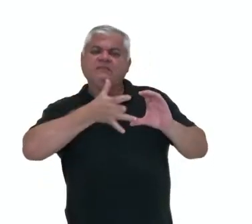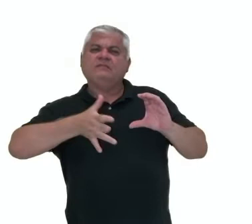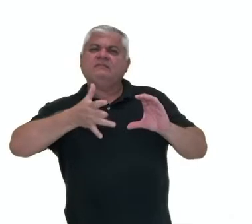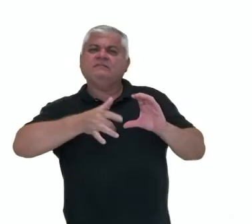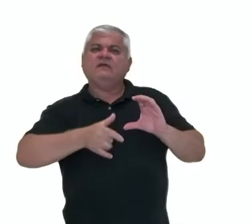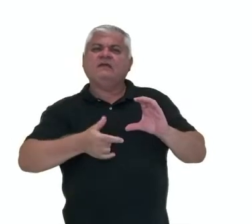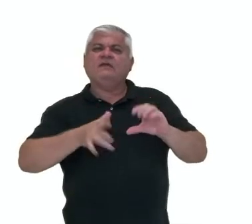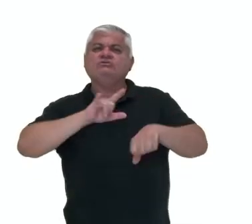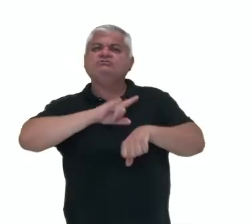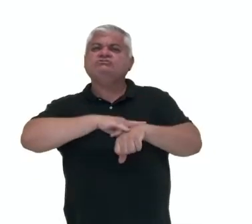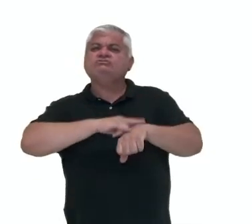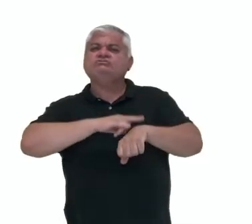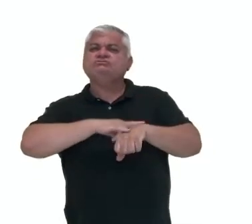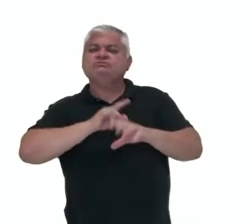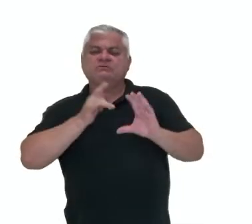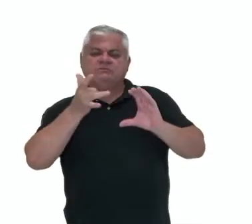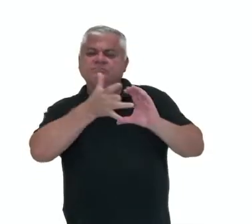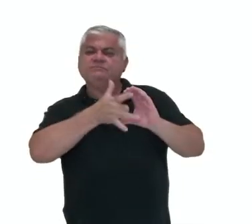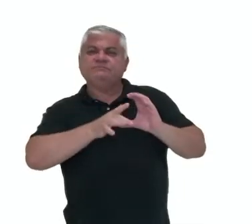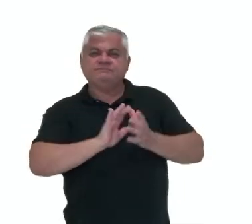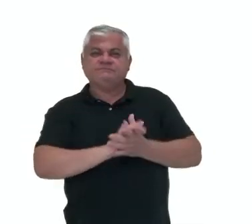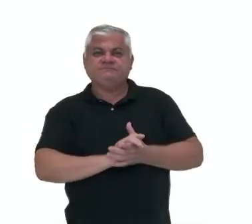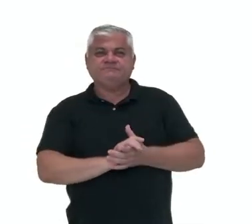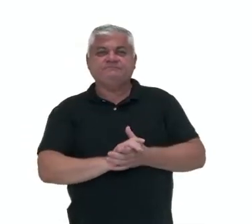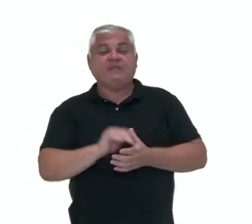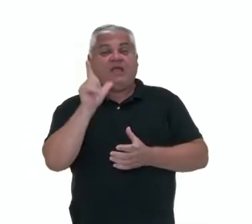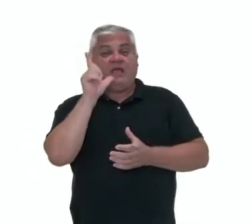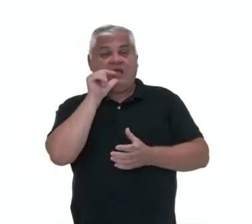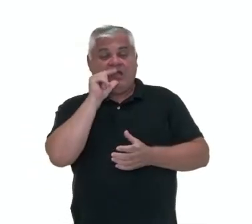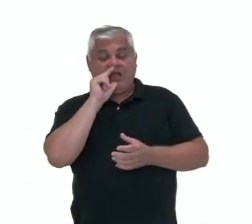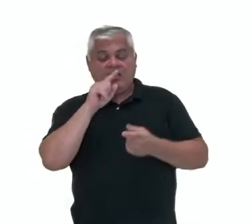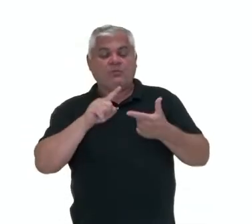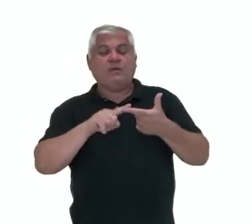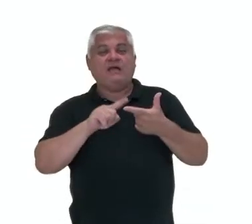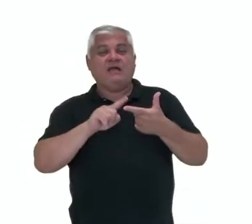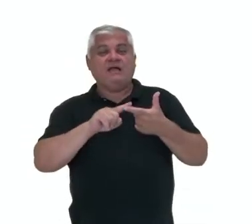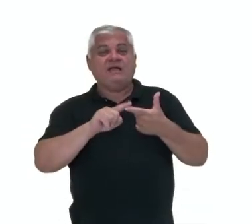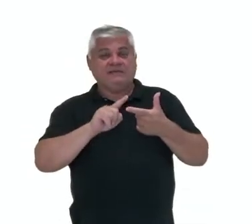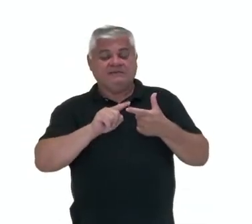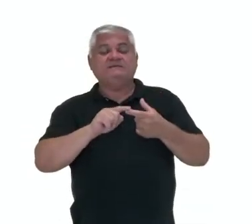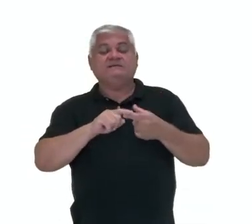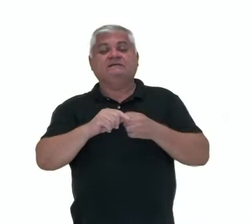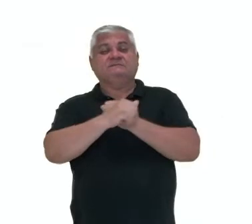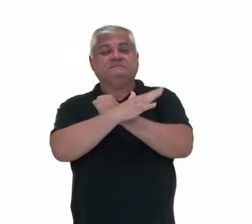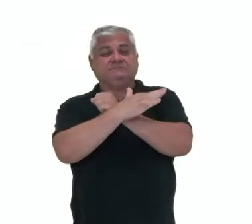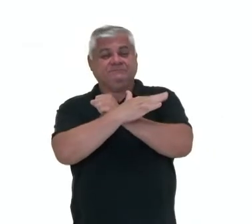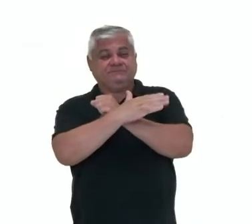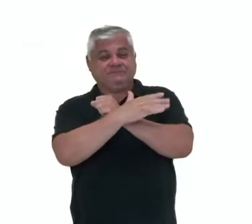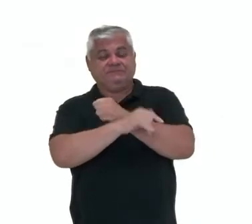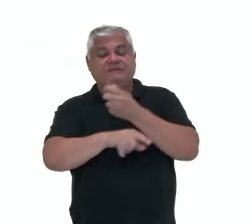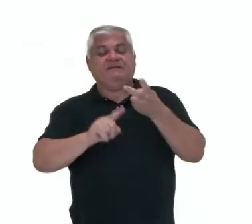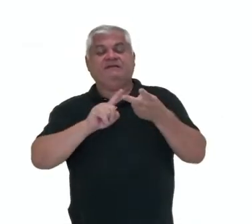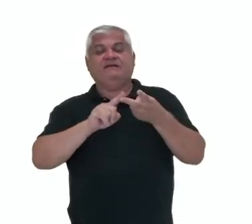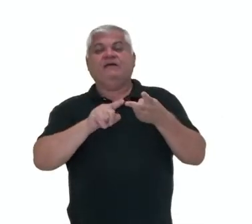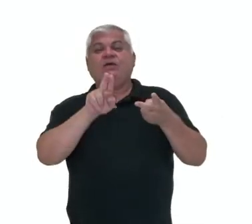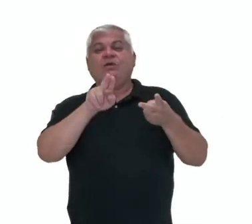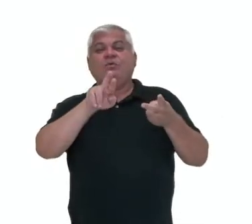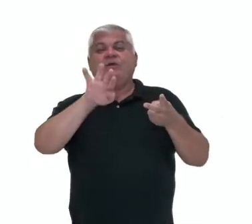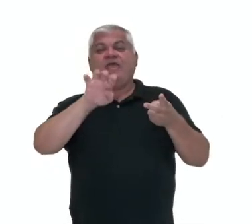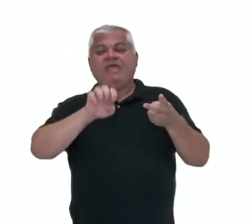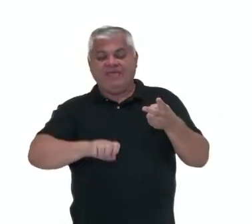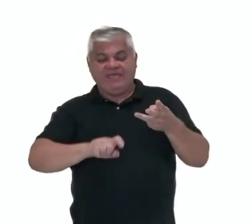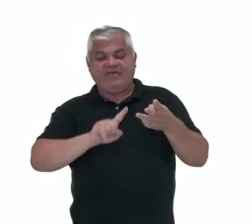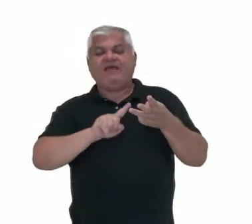compor ali essa urina? Água, sais minerais, ureia e